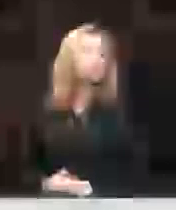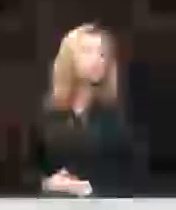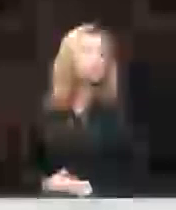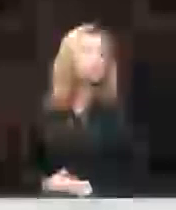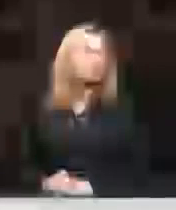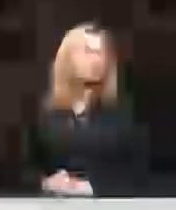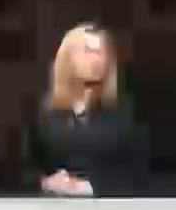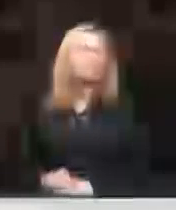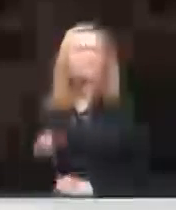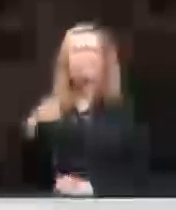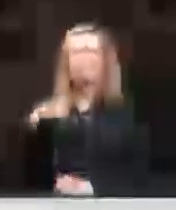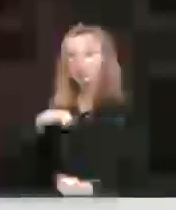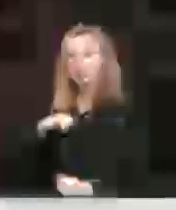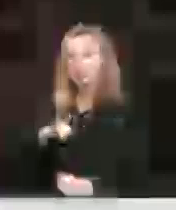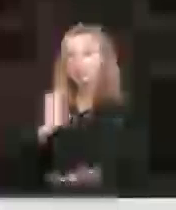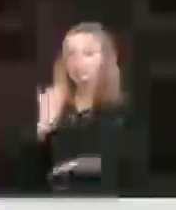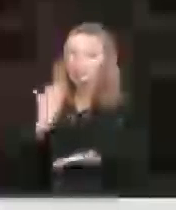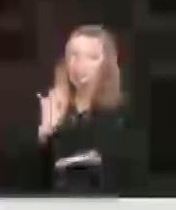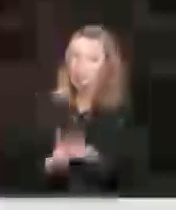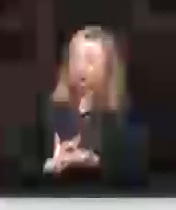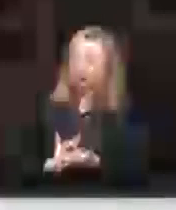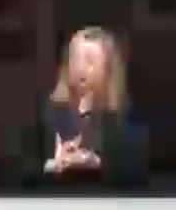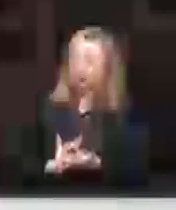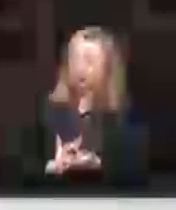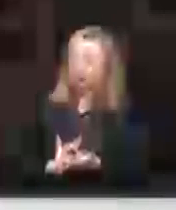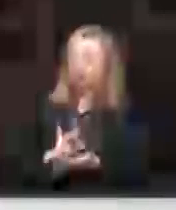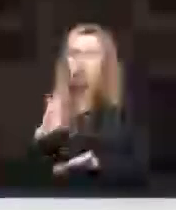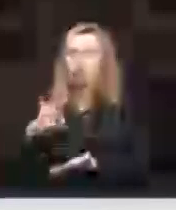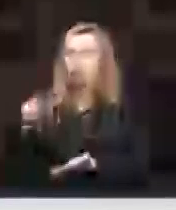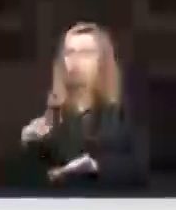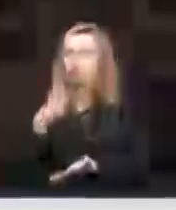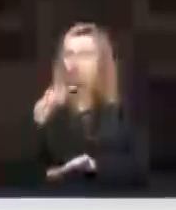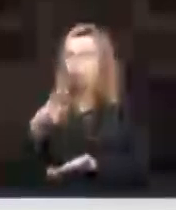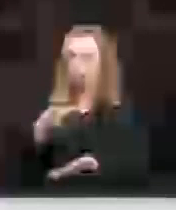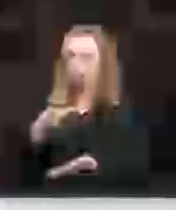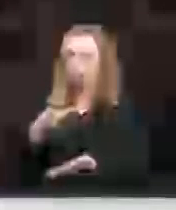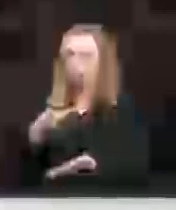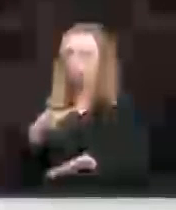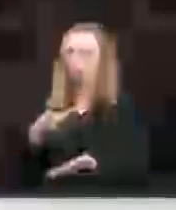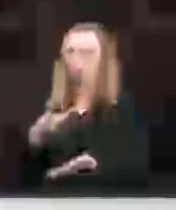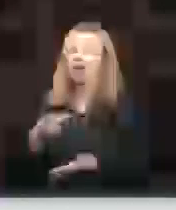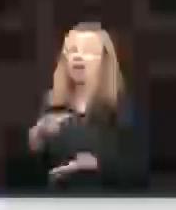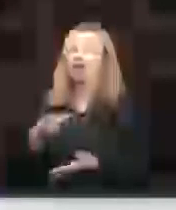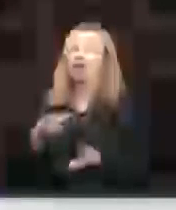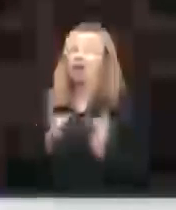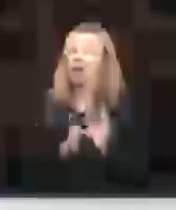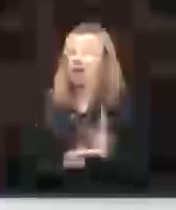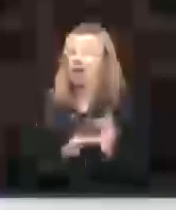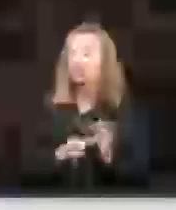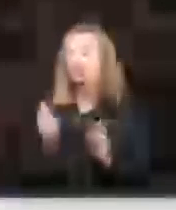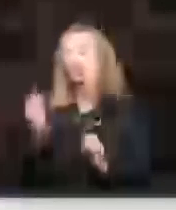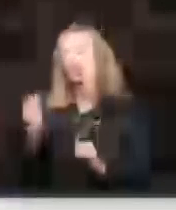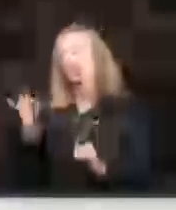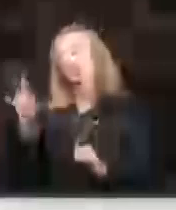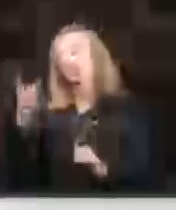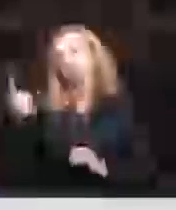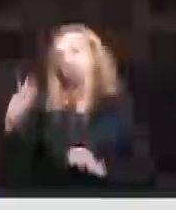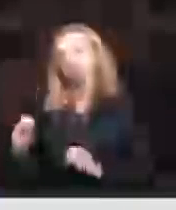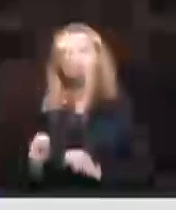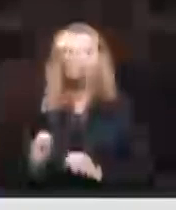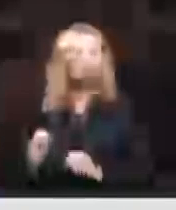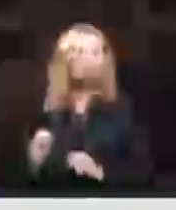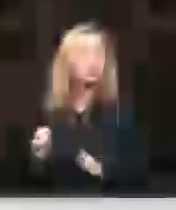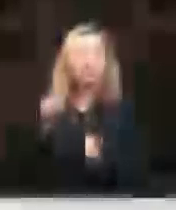fosse verdadeira a afirmação de que com a venda de ativos reduz ou quita